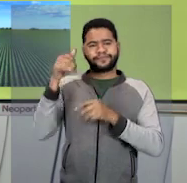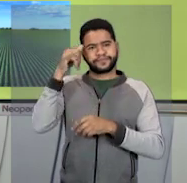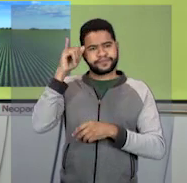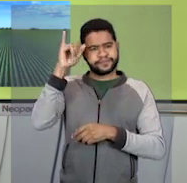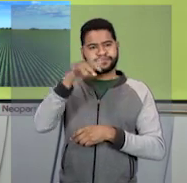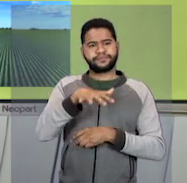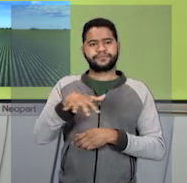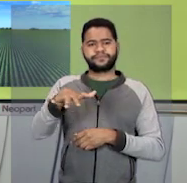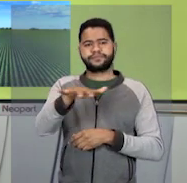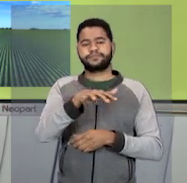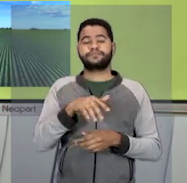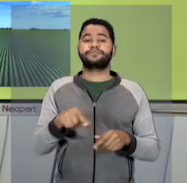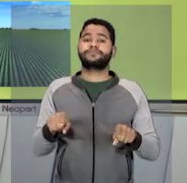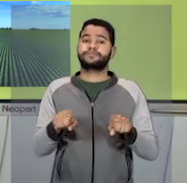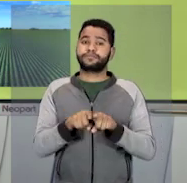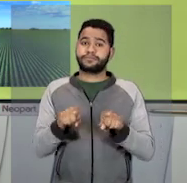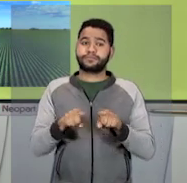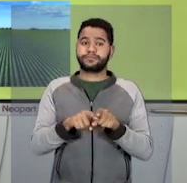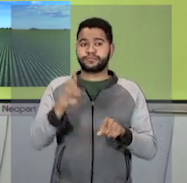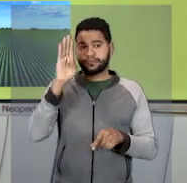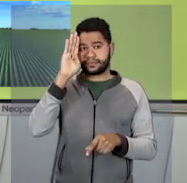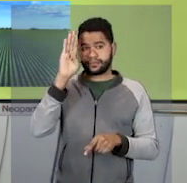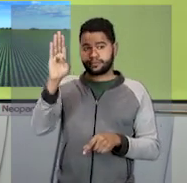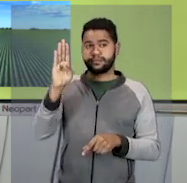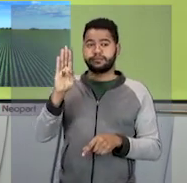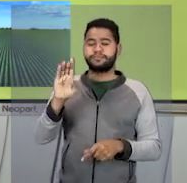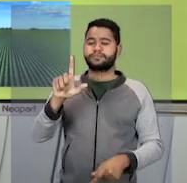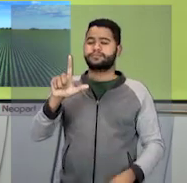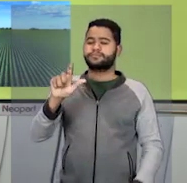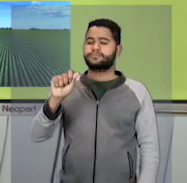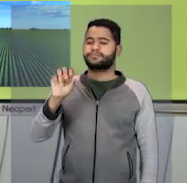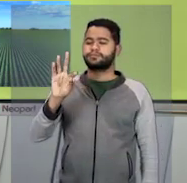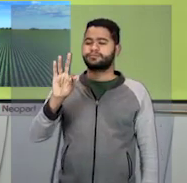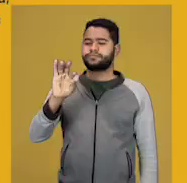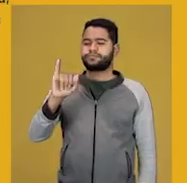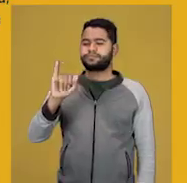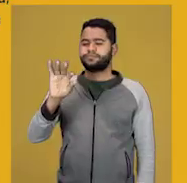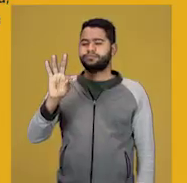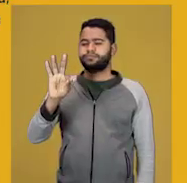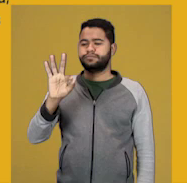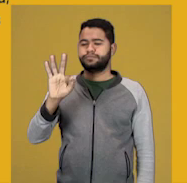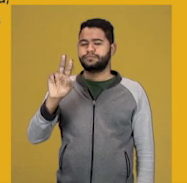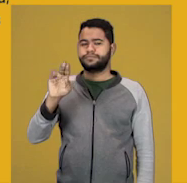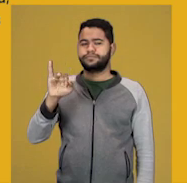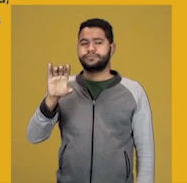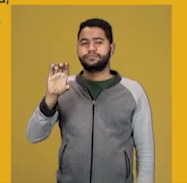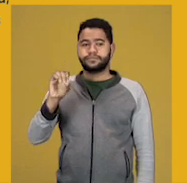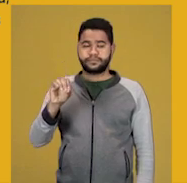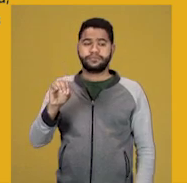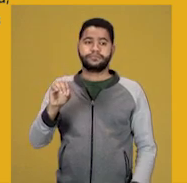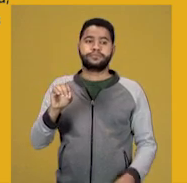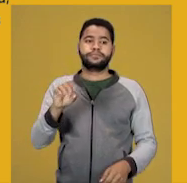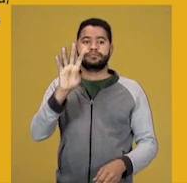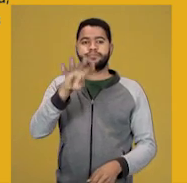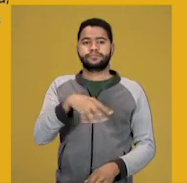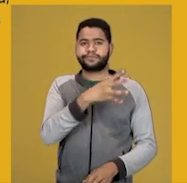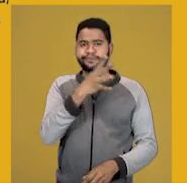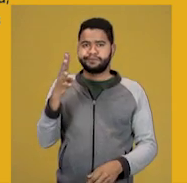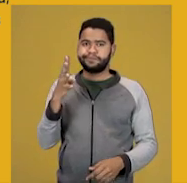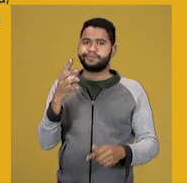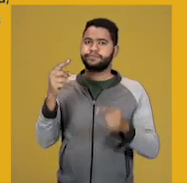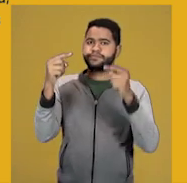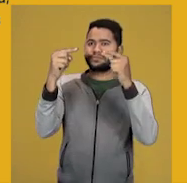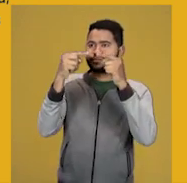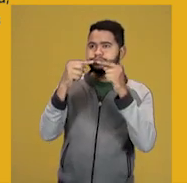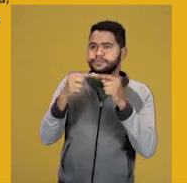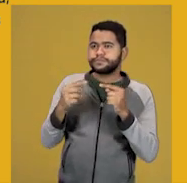tá? Também o destaque aí para os latifúndios, né? Que são produções, como lá nós vimos na tabela, em relação